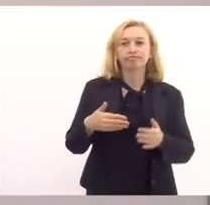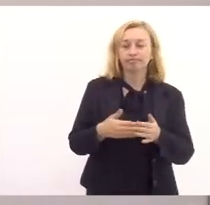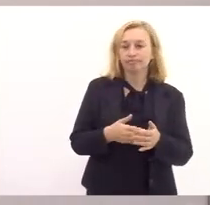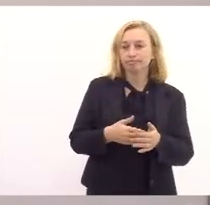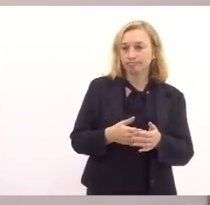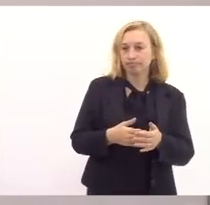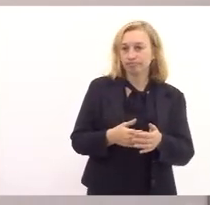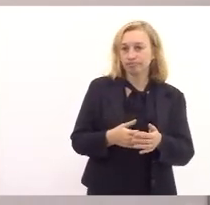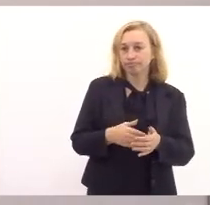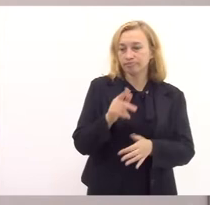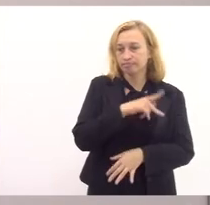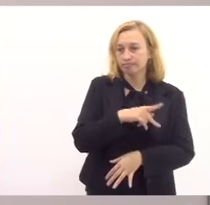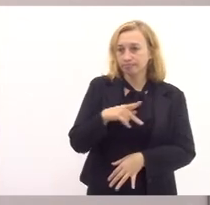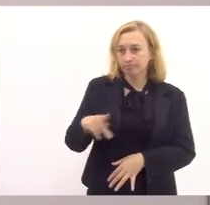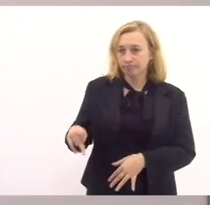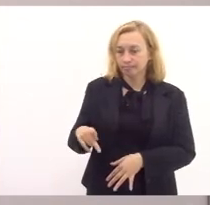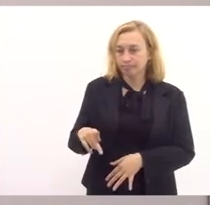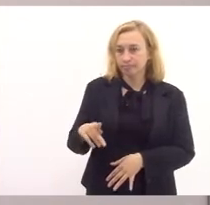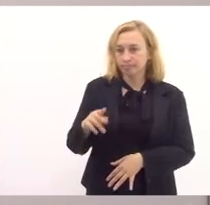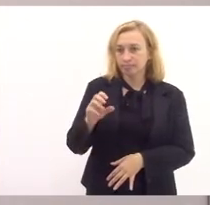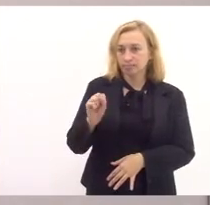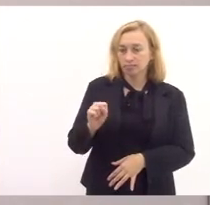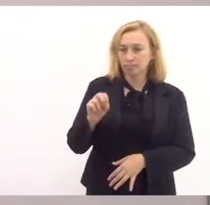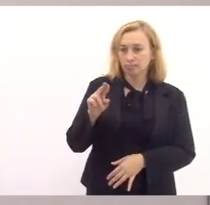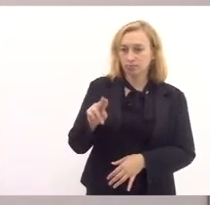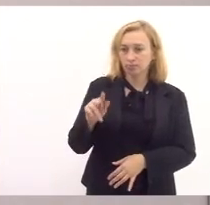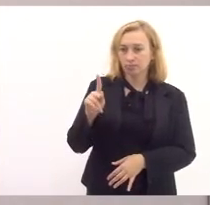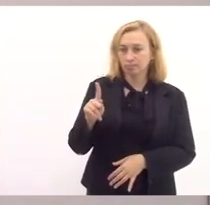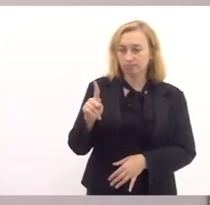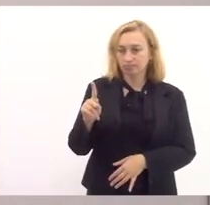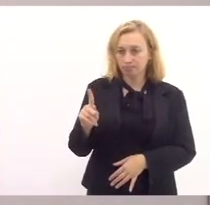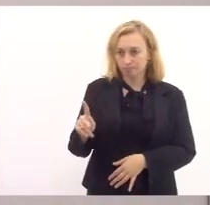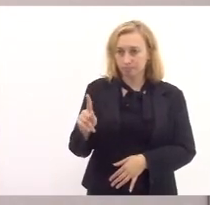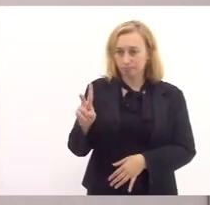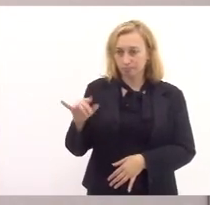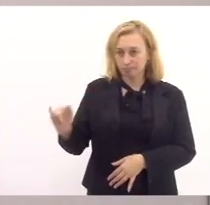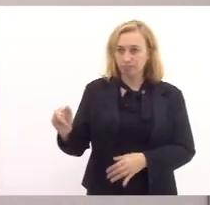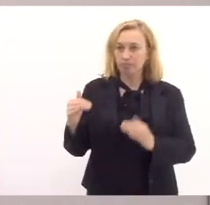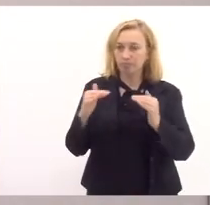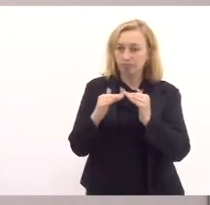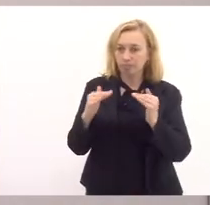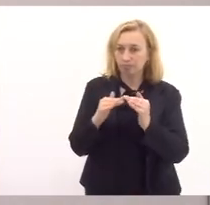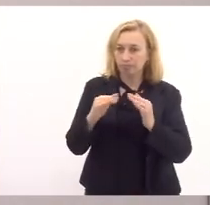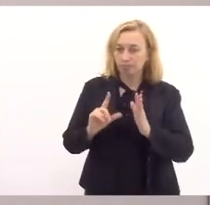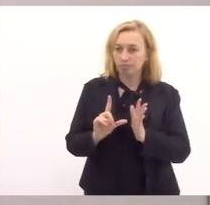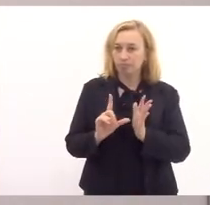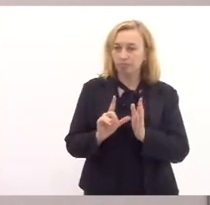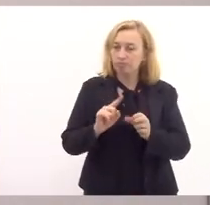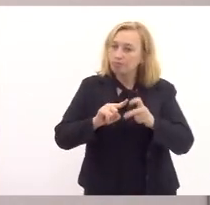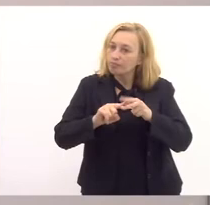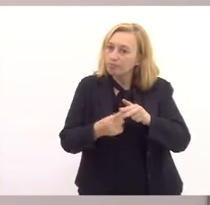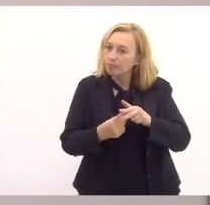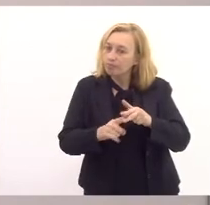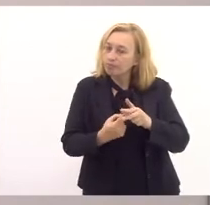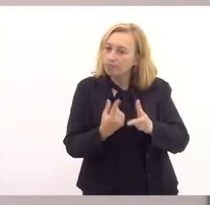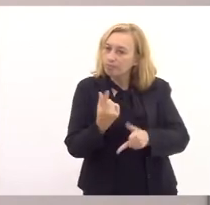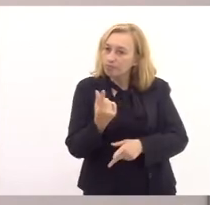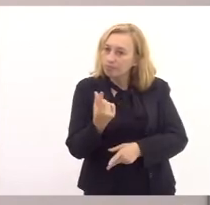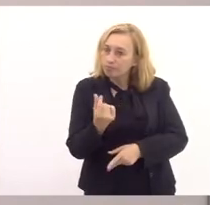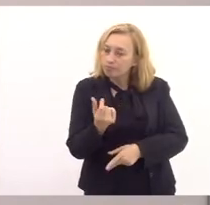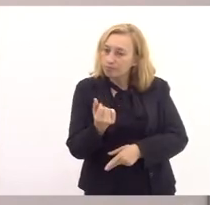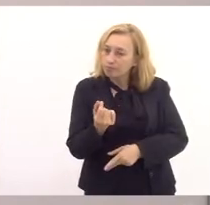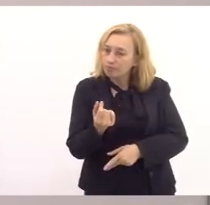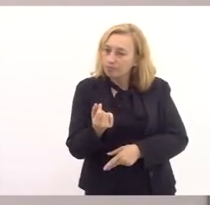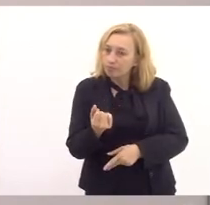concordou, né, a gente achar que reajuste de tarifa é pegar o IGPM e